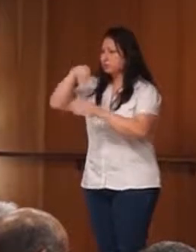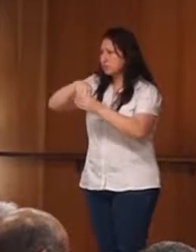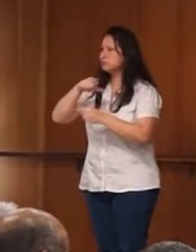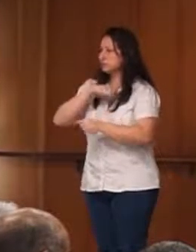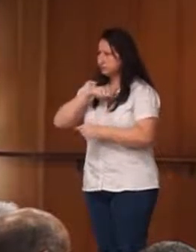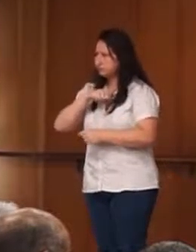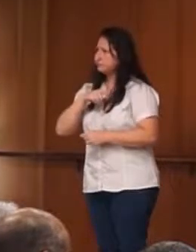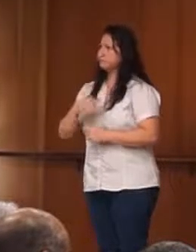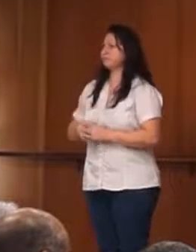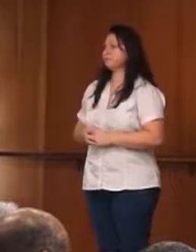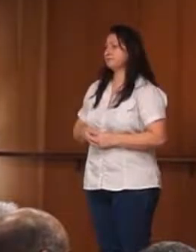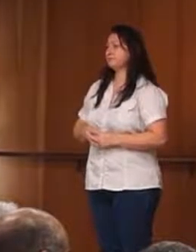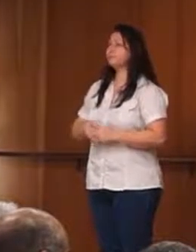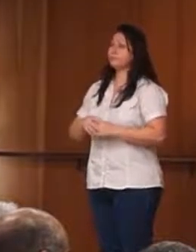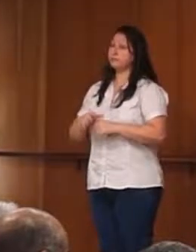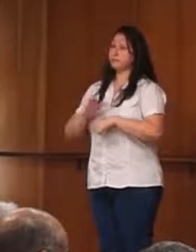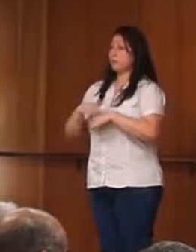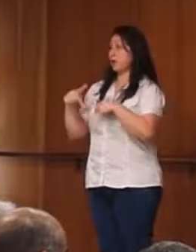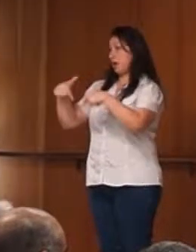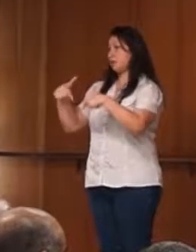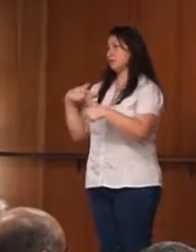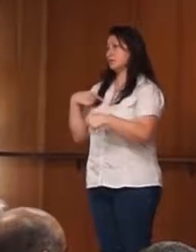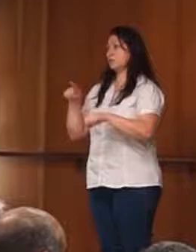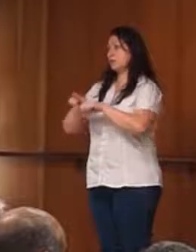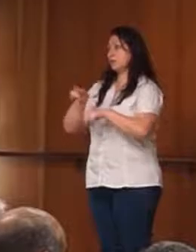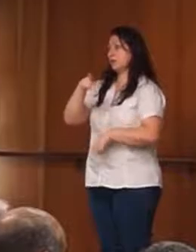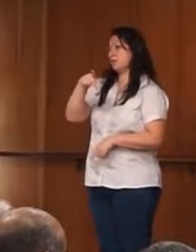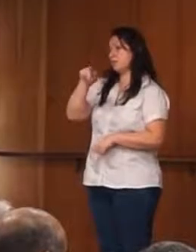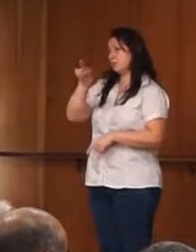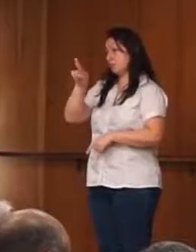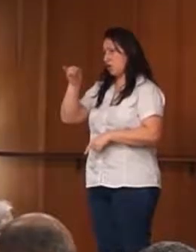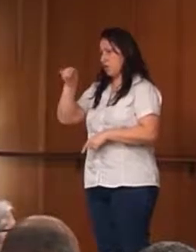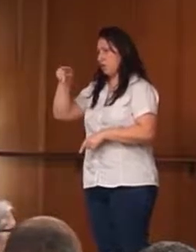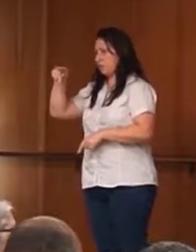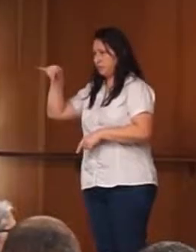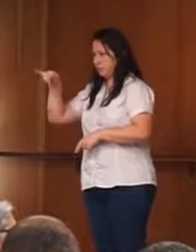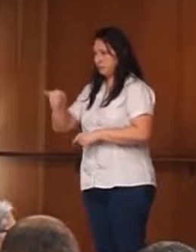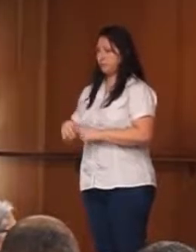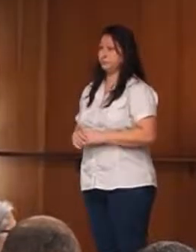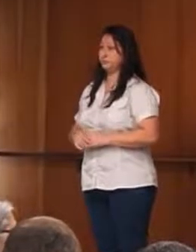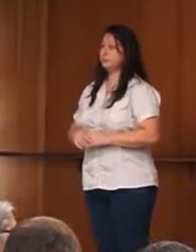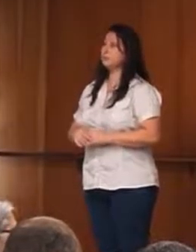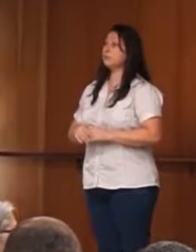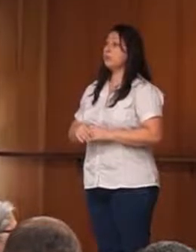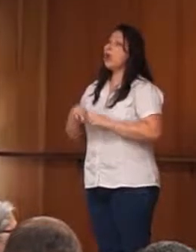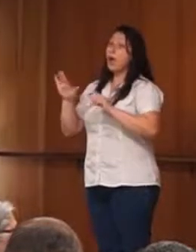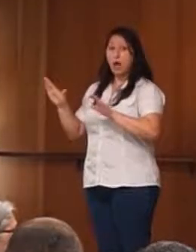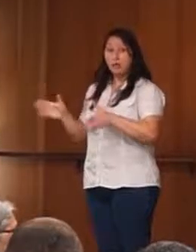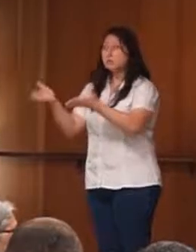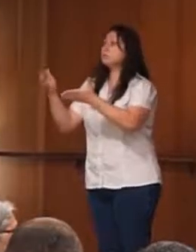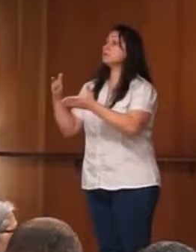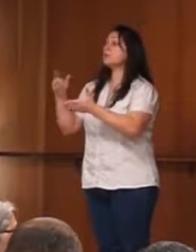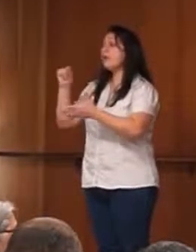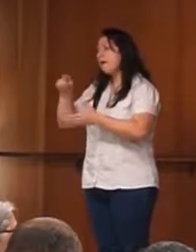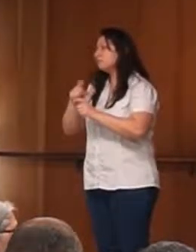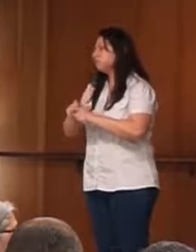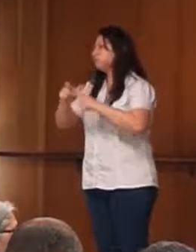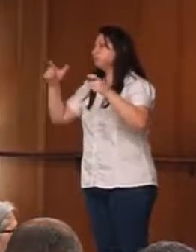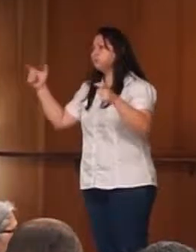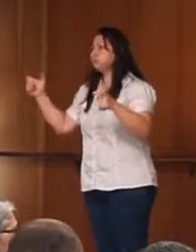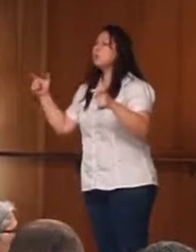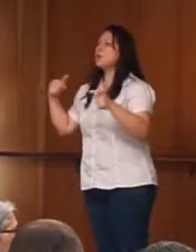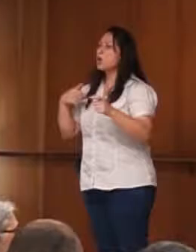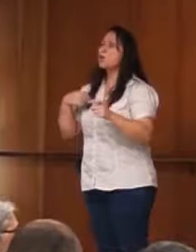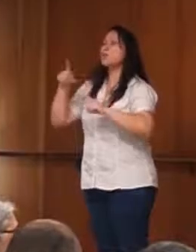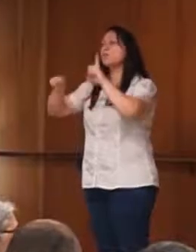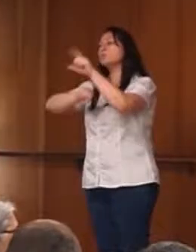inclusive, da ação da PROP. O desafio de implantar as ações afirmativas na pós-graduação é grande e eu destaco